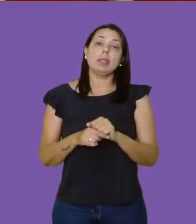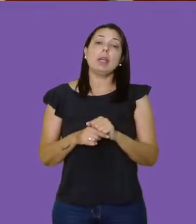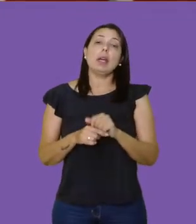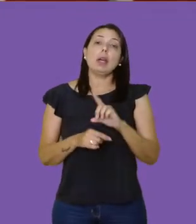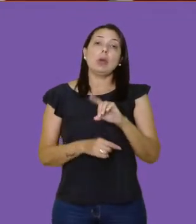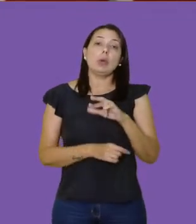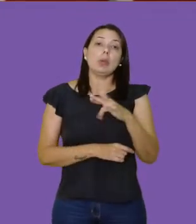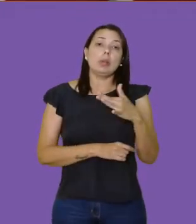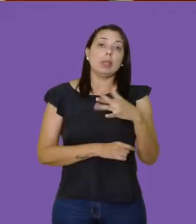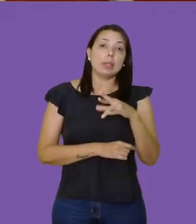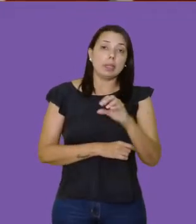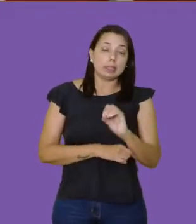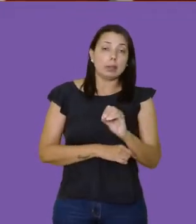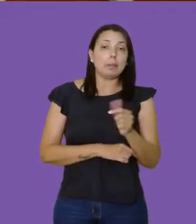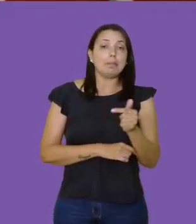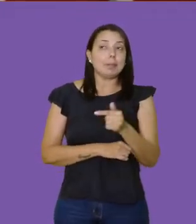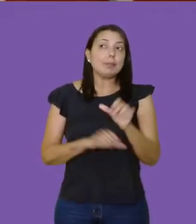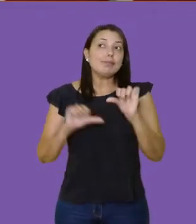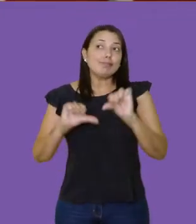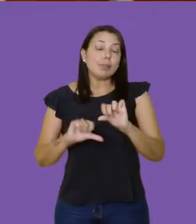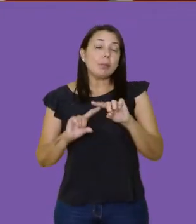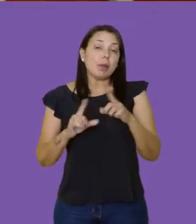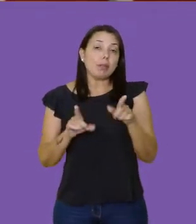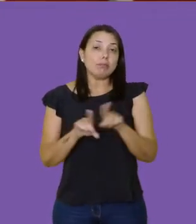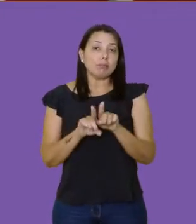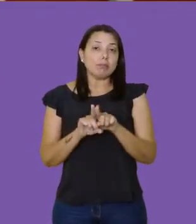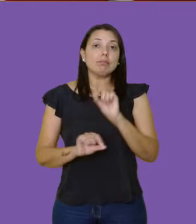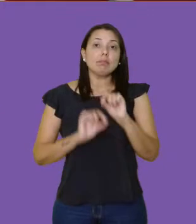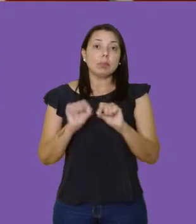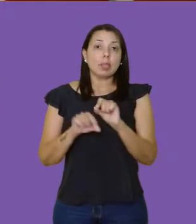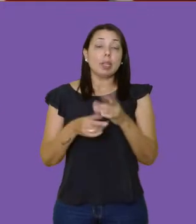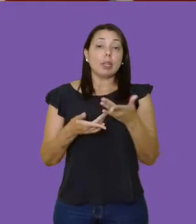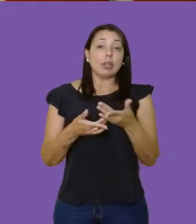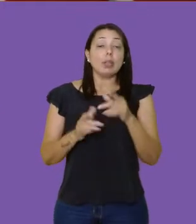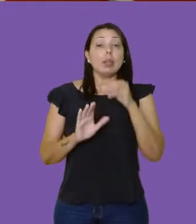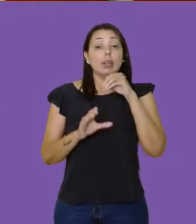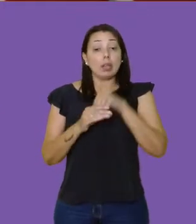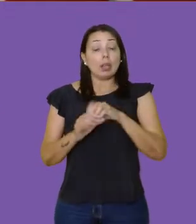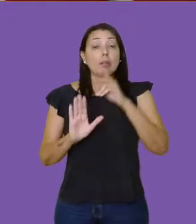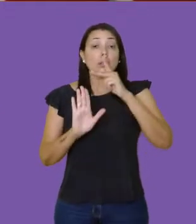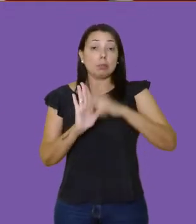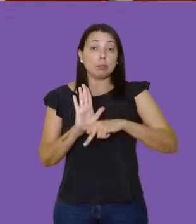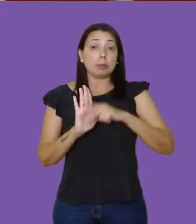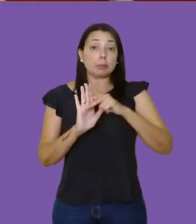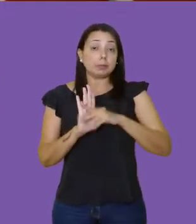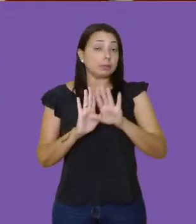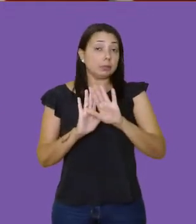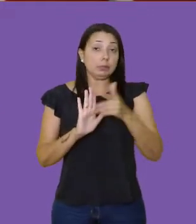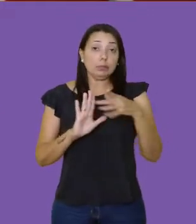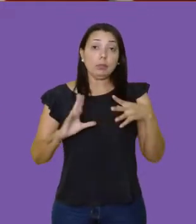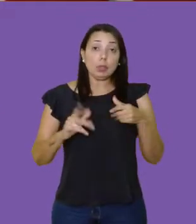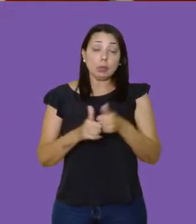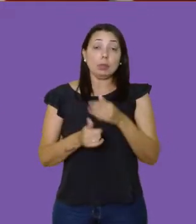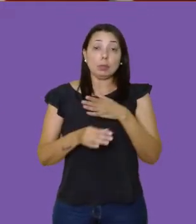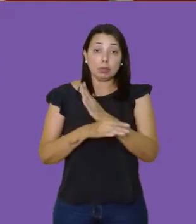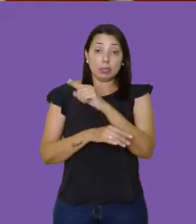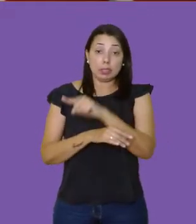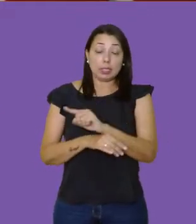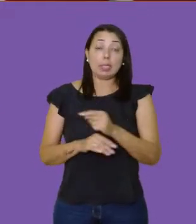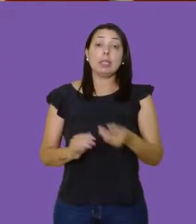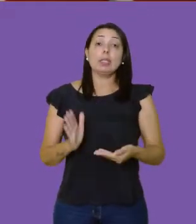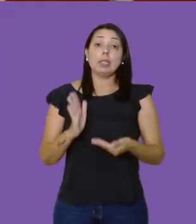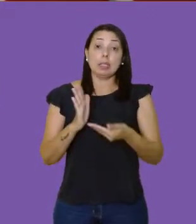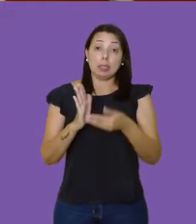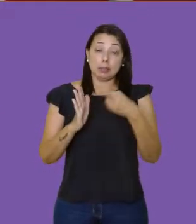é o menos mal. E ela também, mas dentro desse projeto, que é esse projeto que ainda não foi totalmente aprovado na Câmara, porque ele ainda